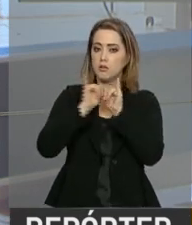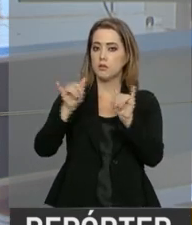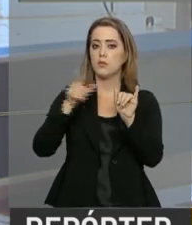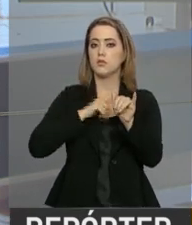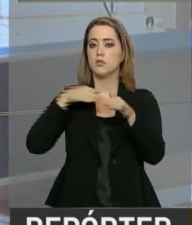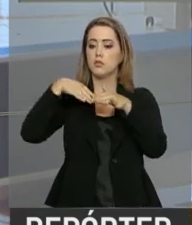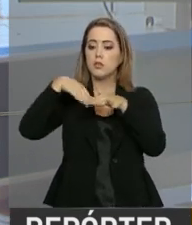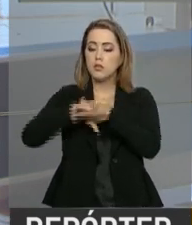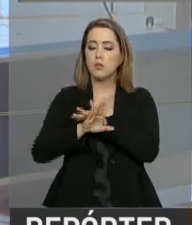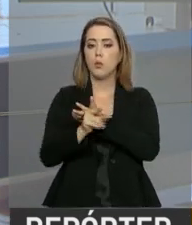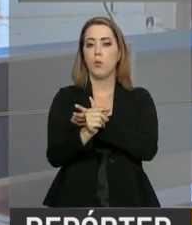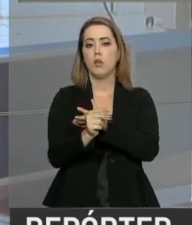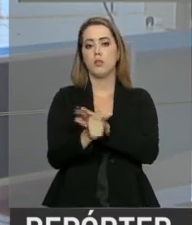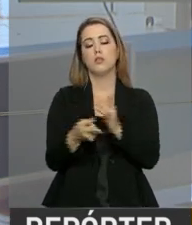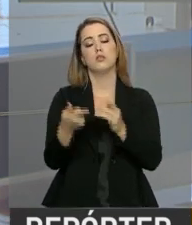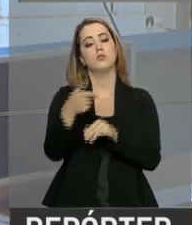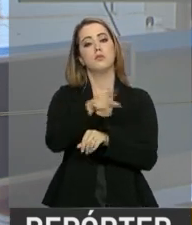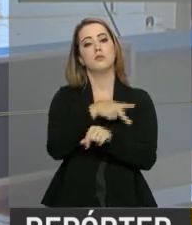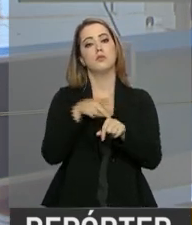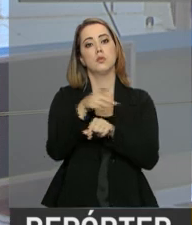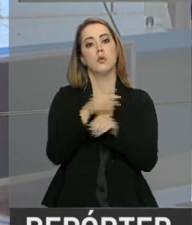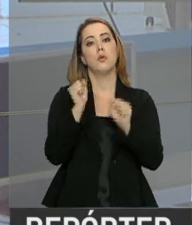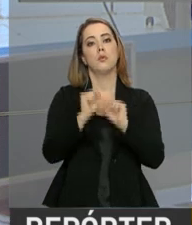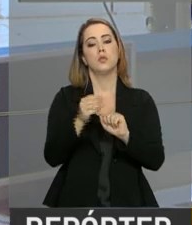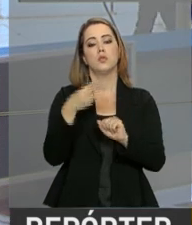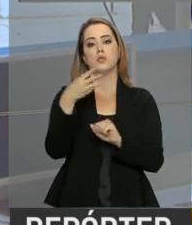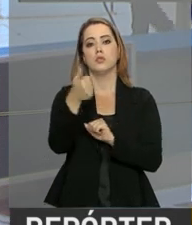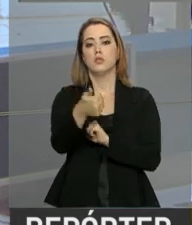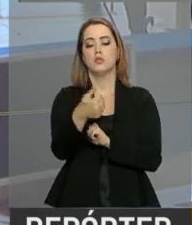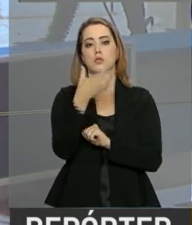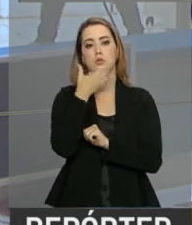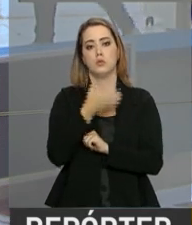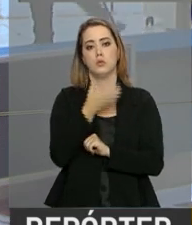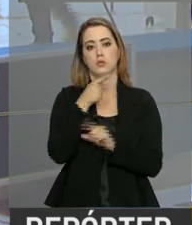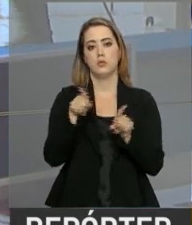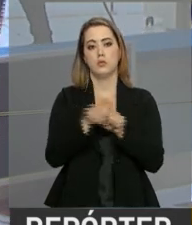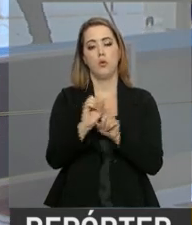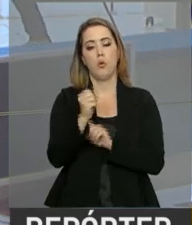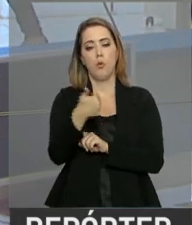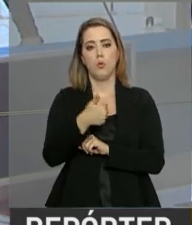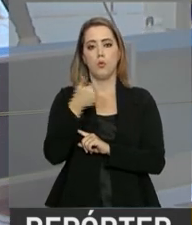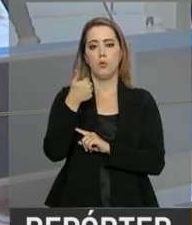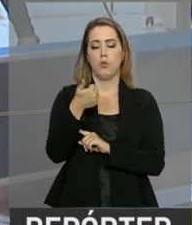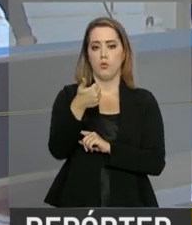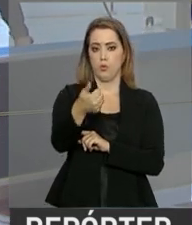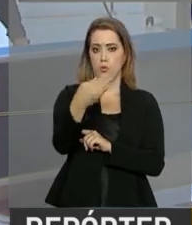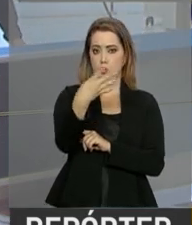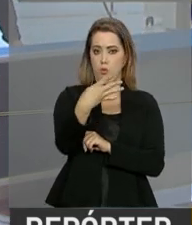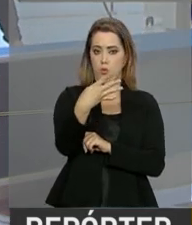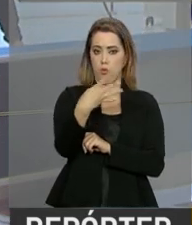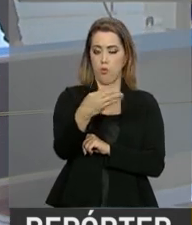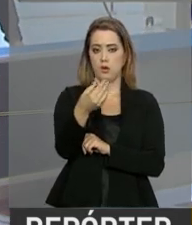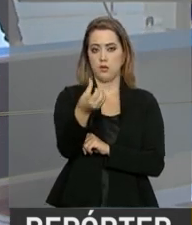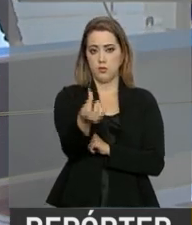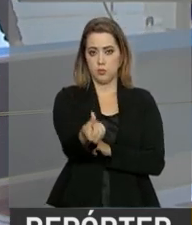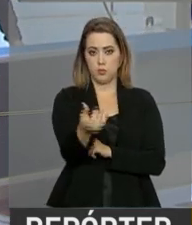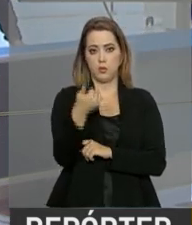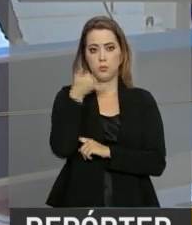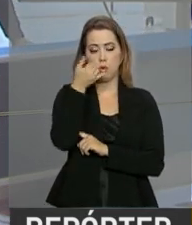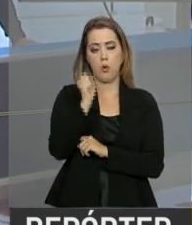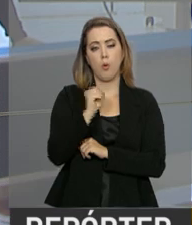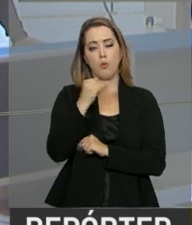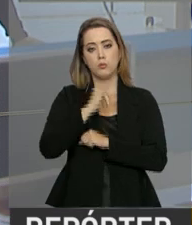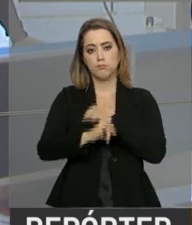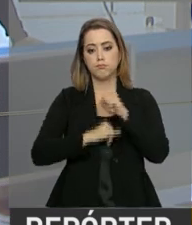31 de dezembro para outras informações é só ligar no receita fone o número é o 146 ou acessar o site da Receita